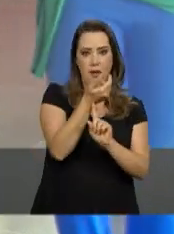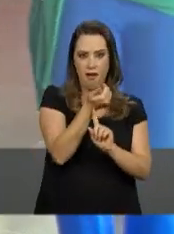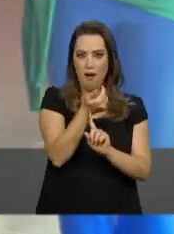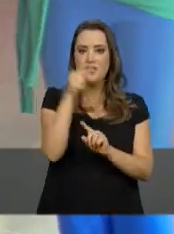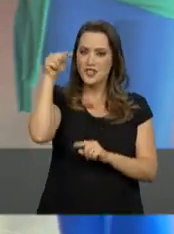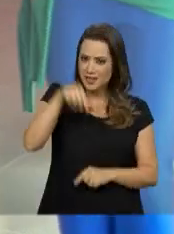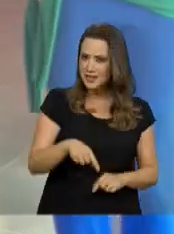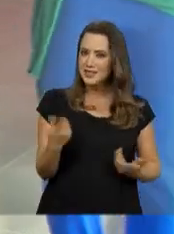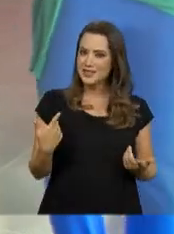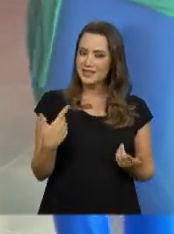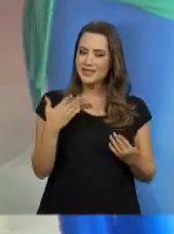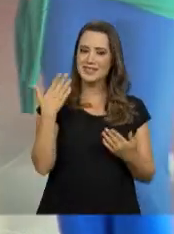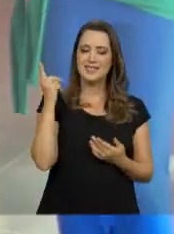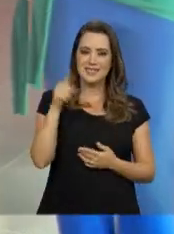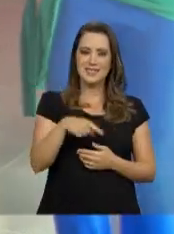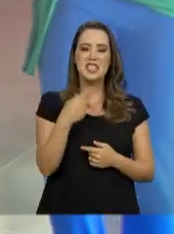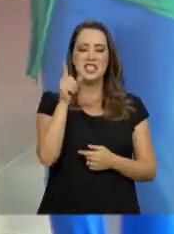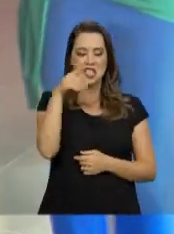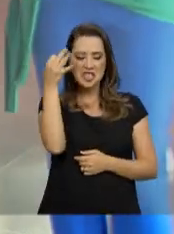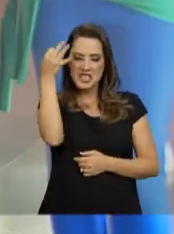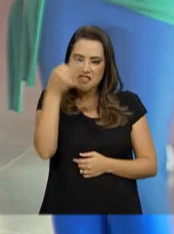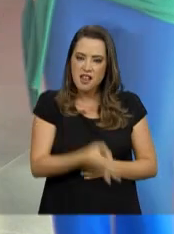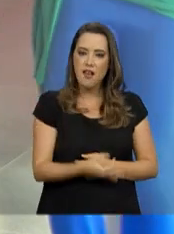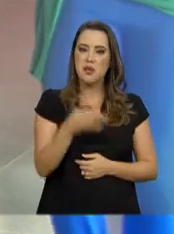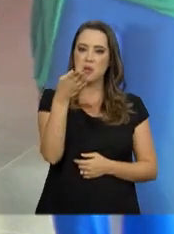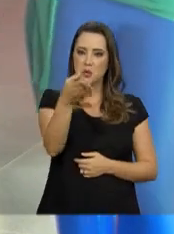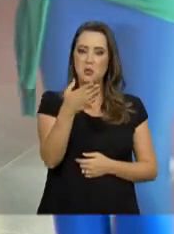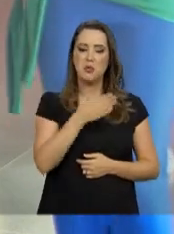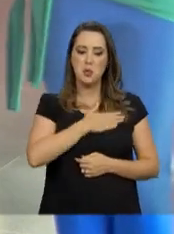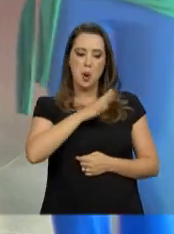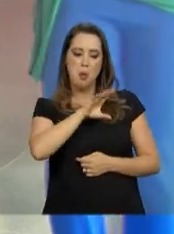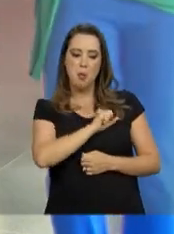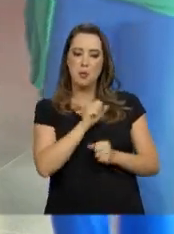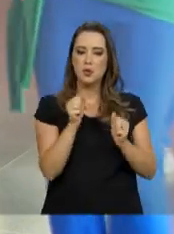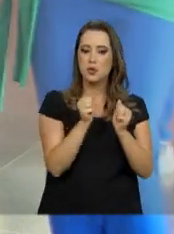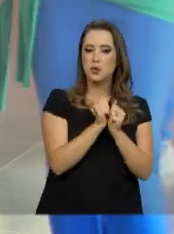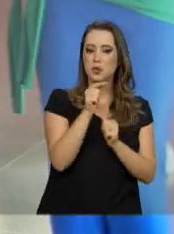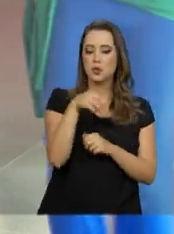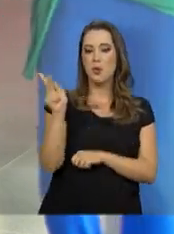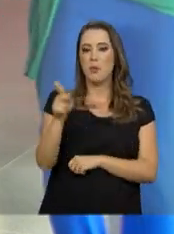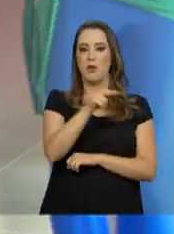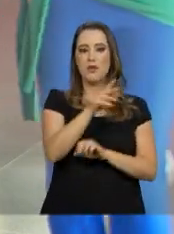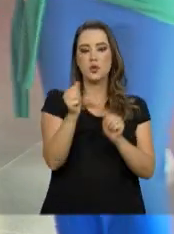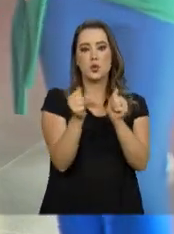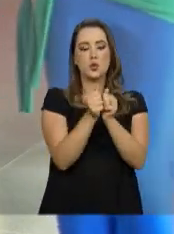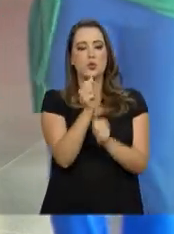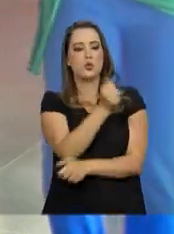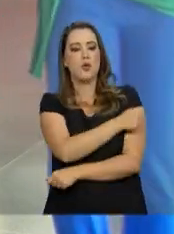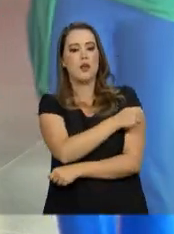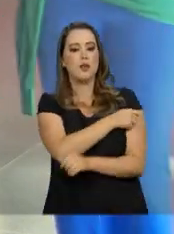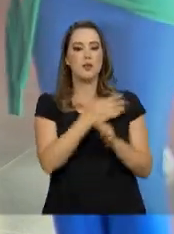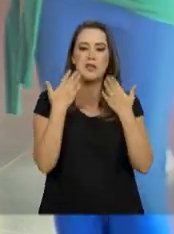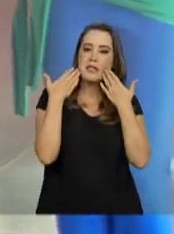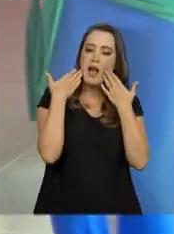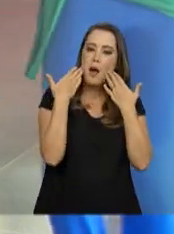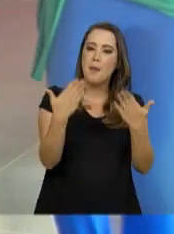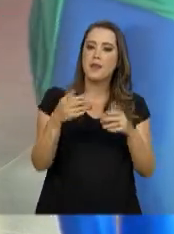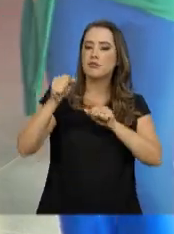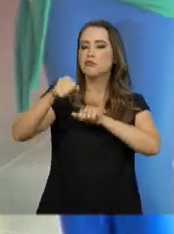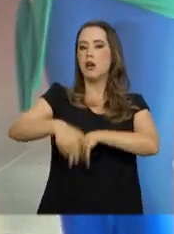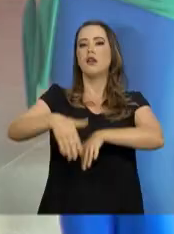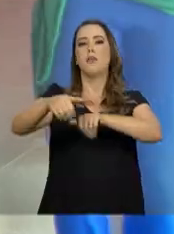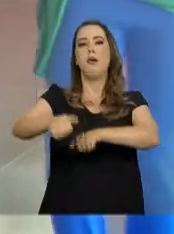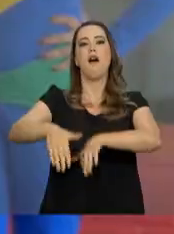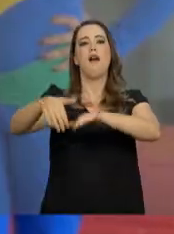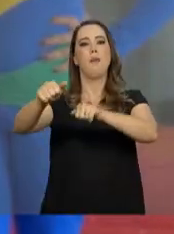aqui, a matéria é coisa séria. E o resultado do envolvimento de professor e alunas vai ser mostrado no desfile de 7